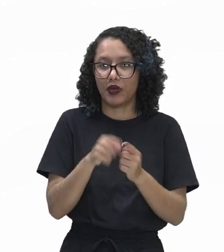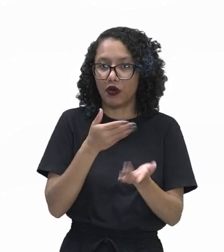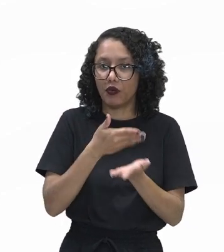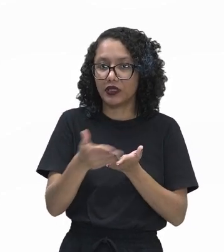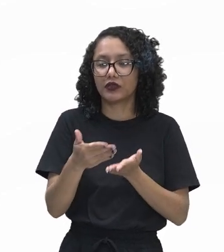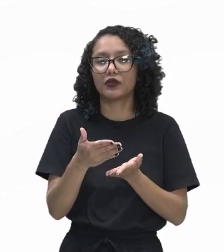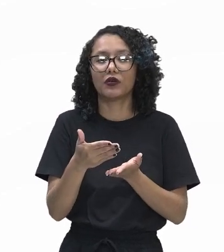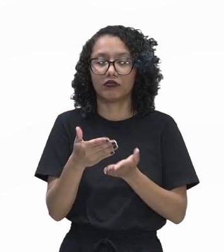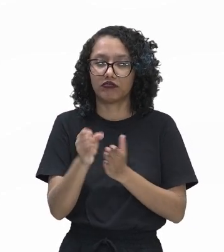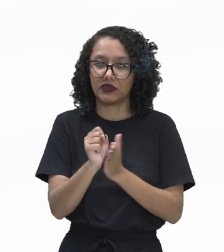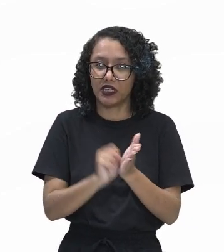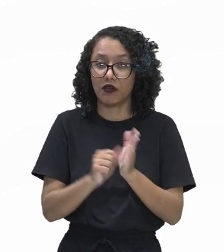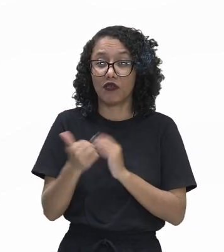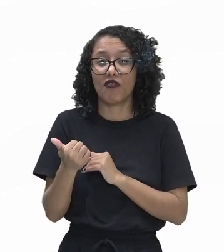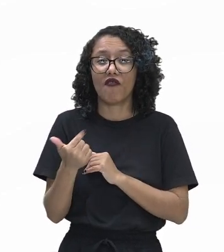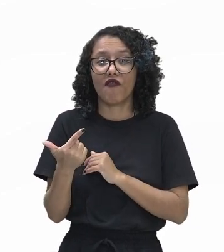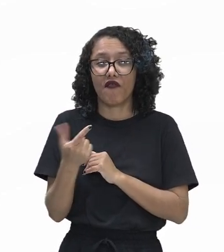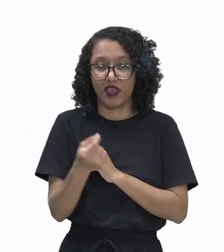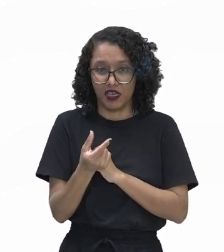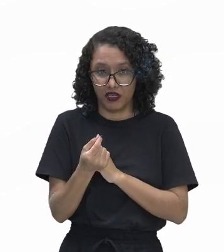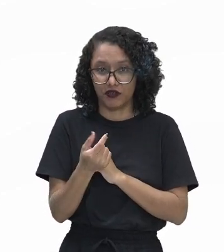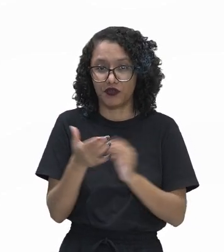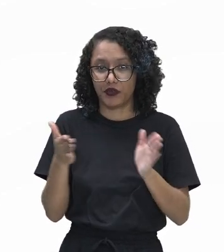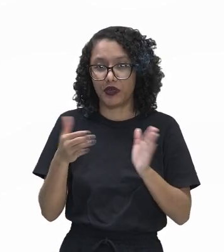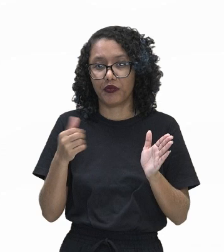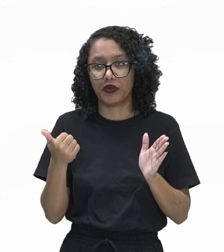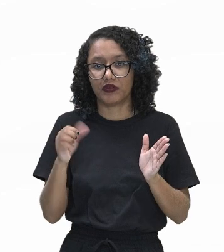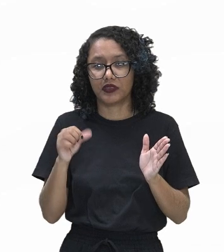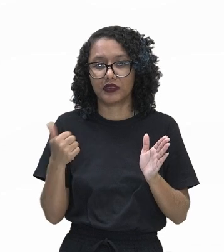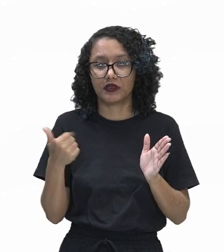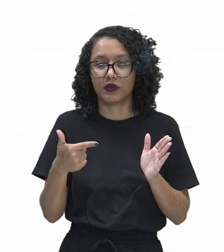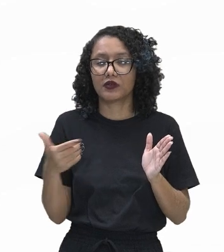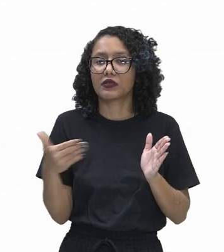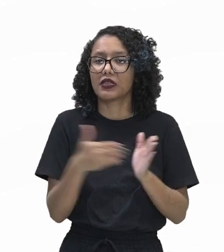XX, entre 1912 e